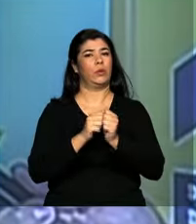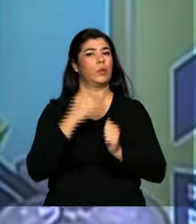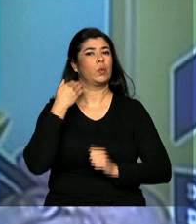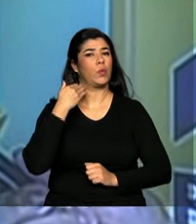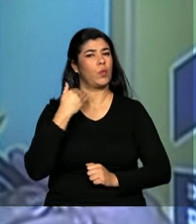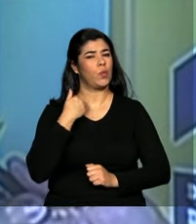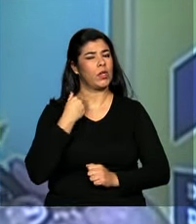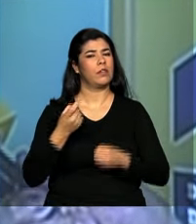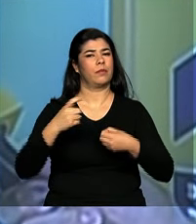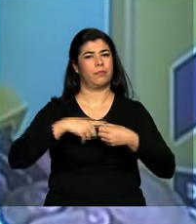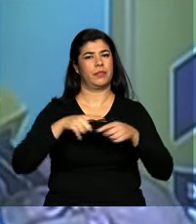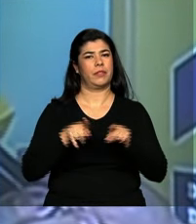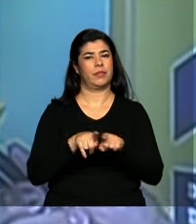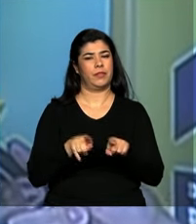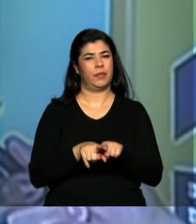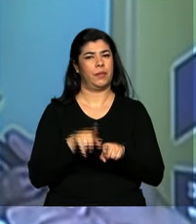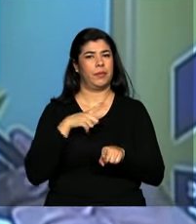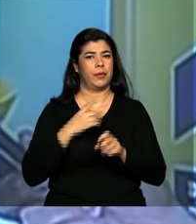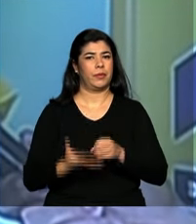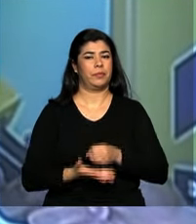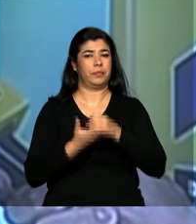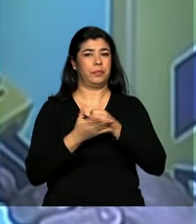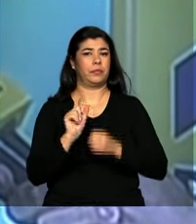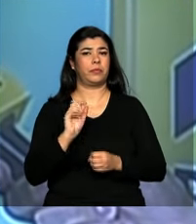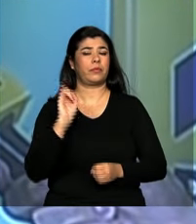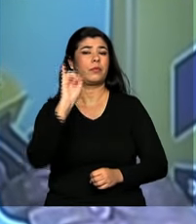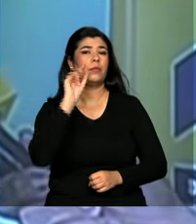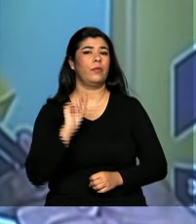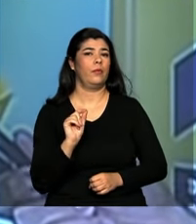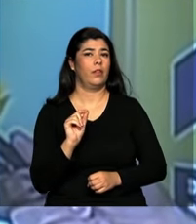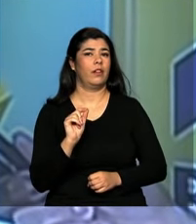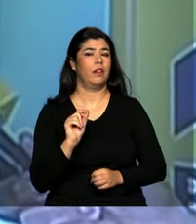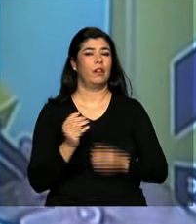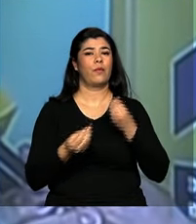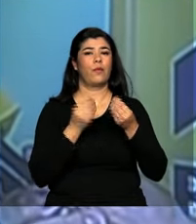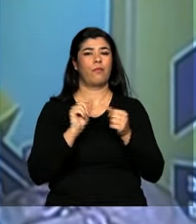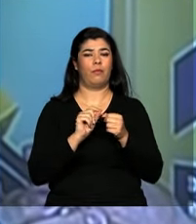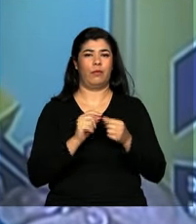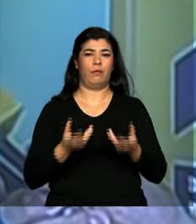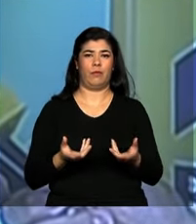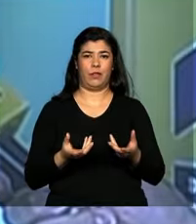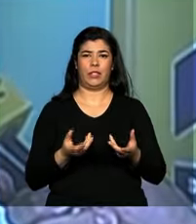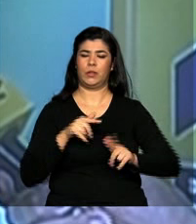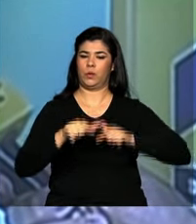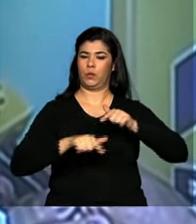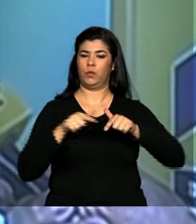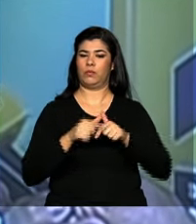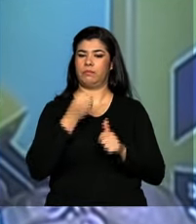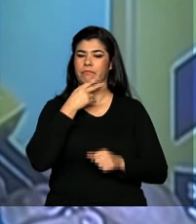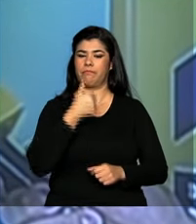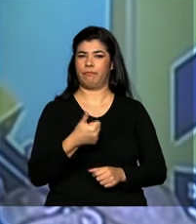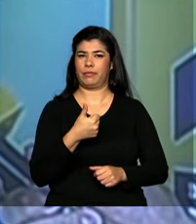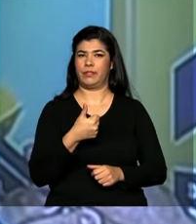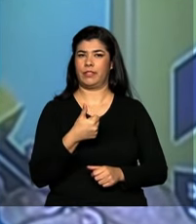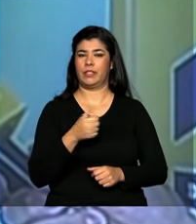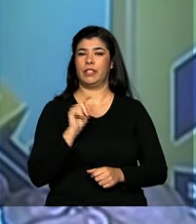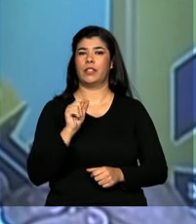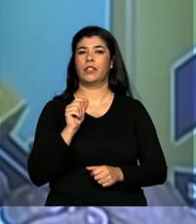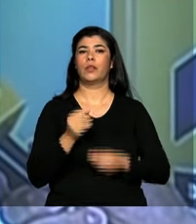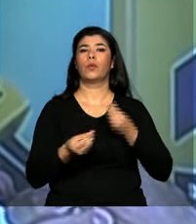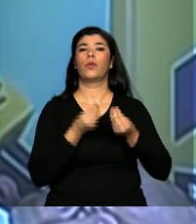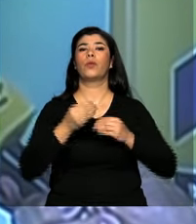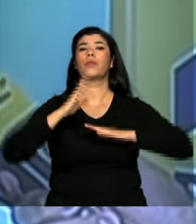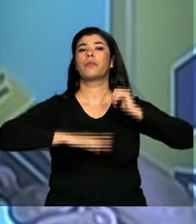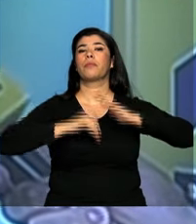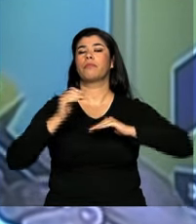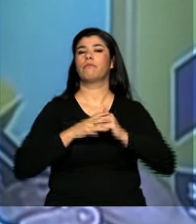acho que isto é um, eu diria que é um, uma forma de funcionar bem, é a